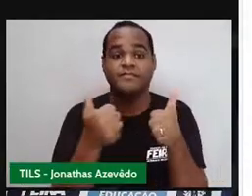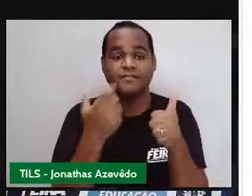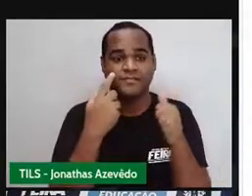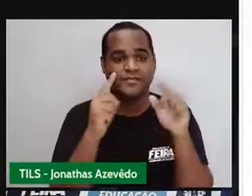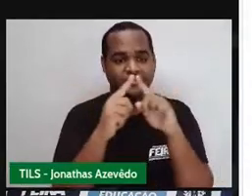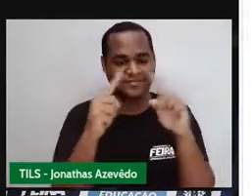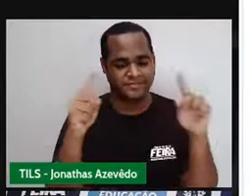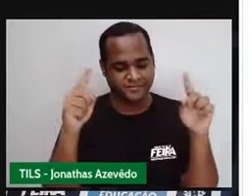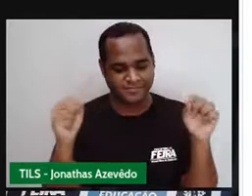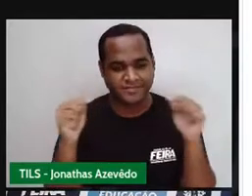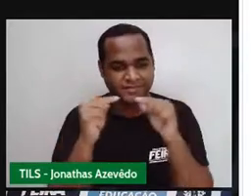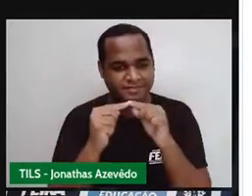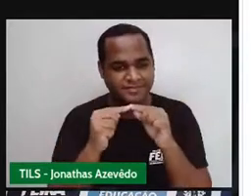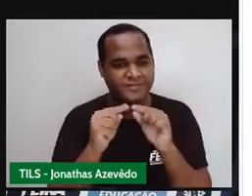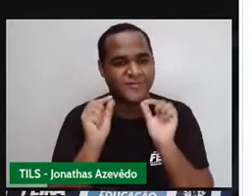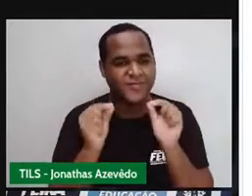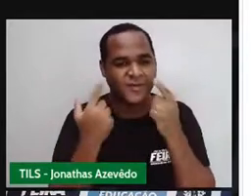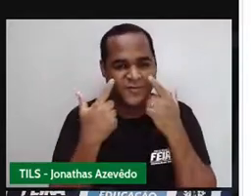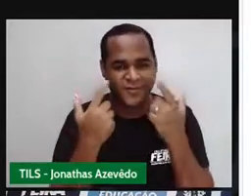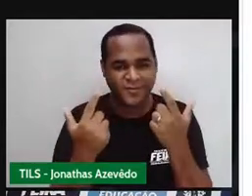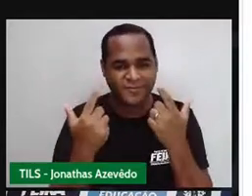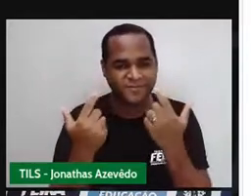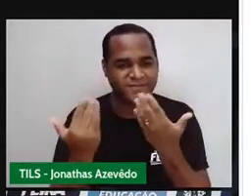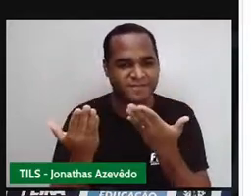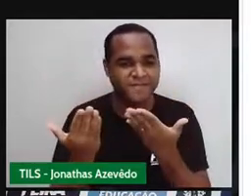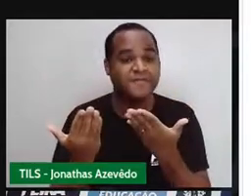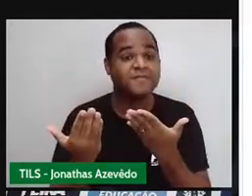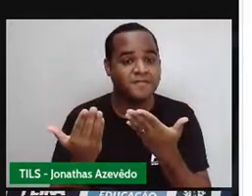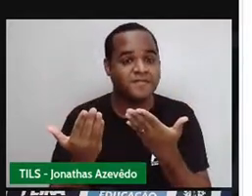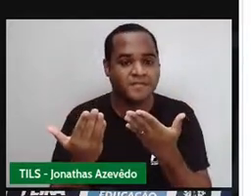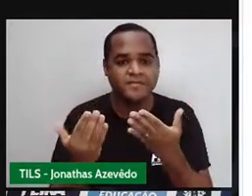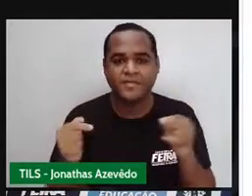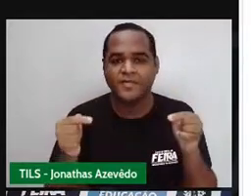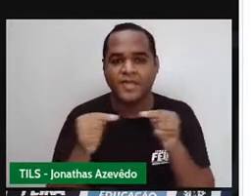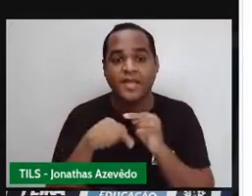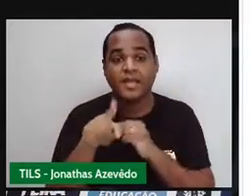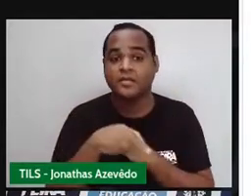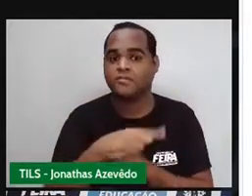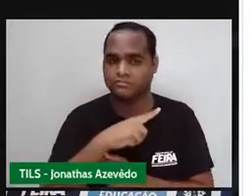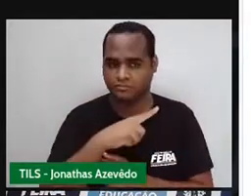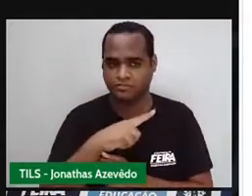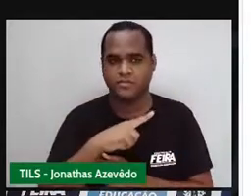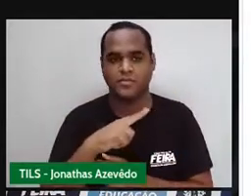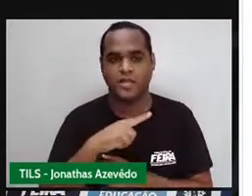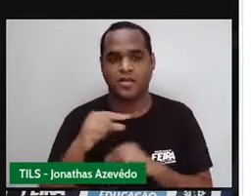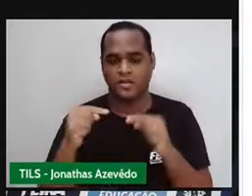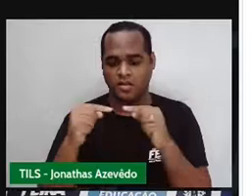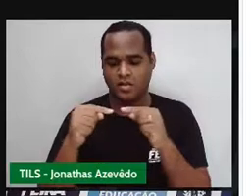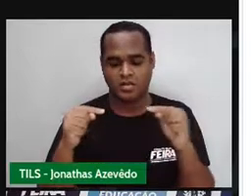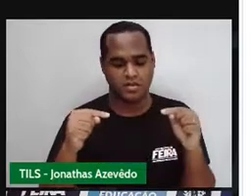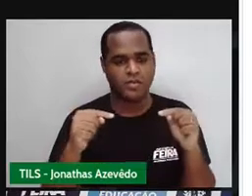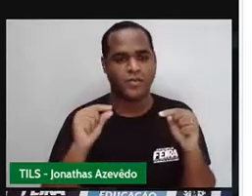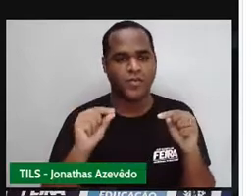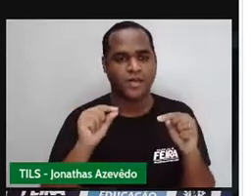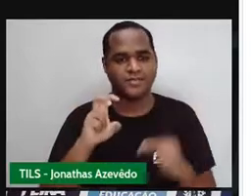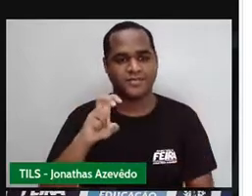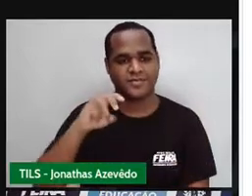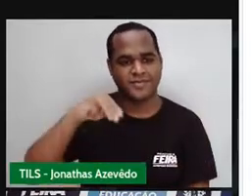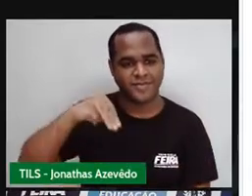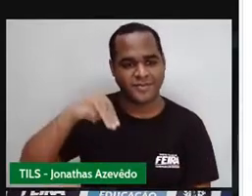Zinho aqui É nesse retângulo Zinho a gente tem um comprimento de cinco metros